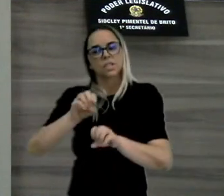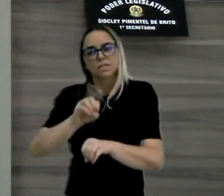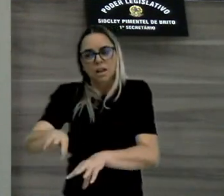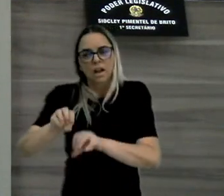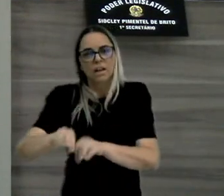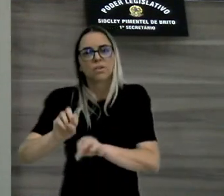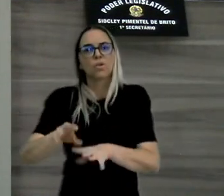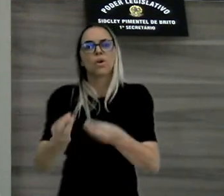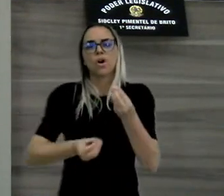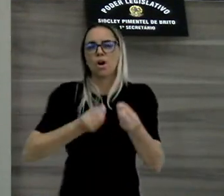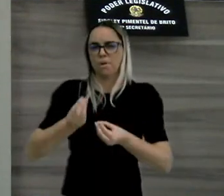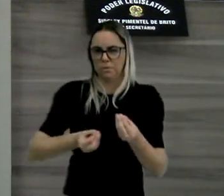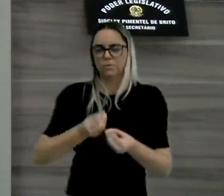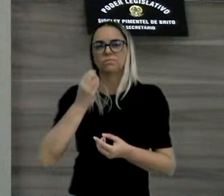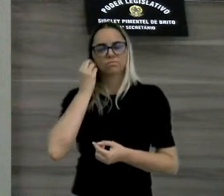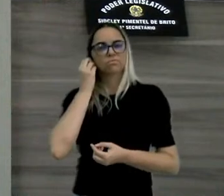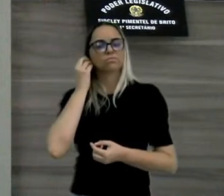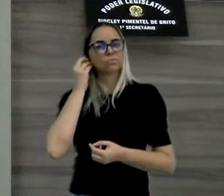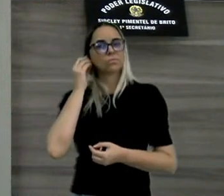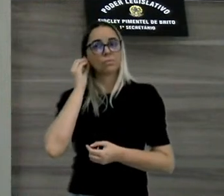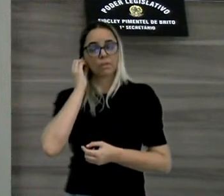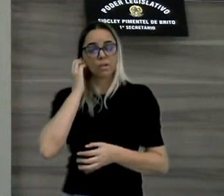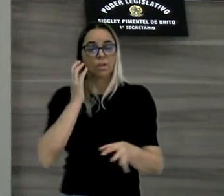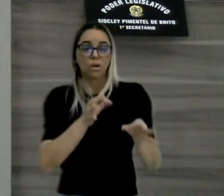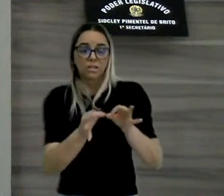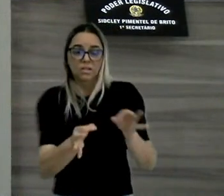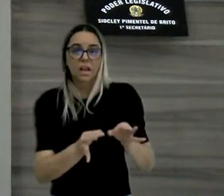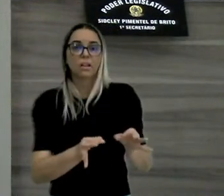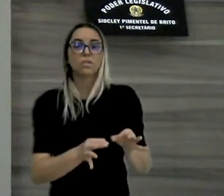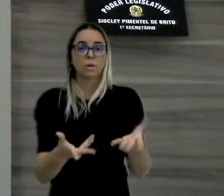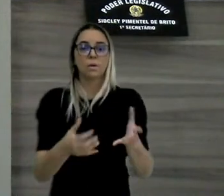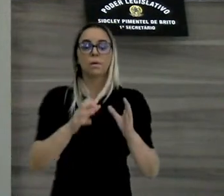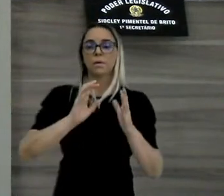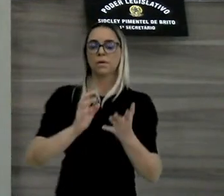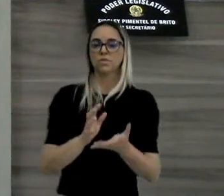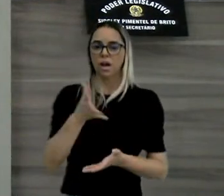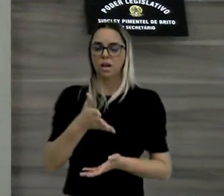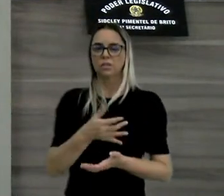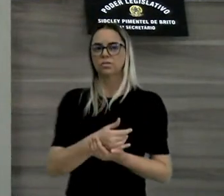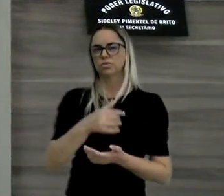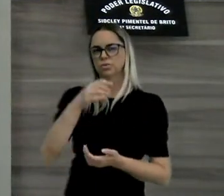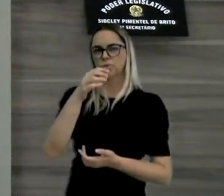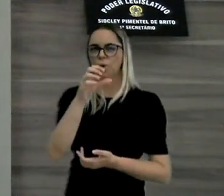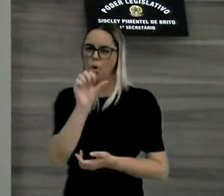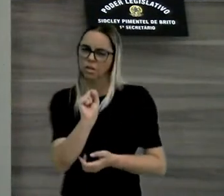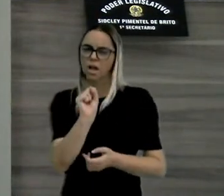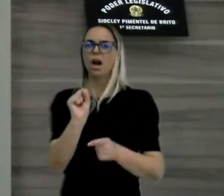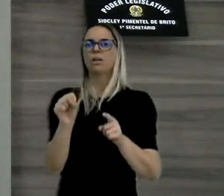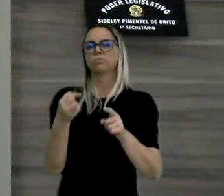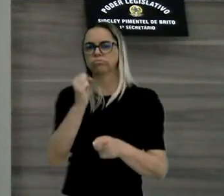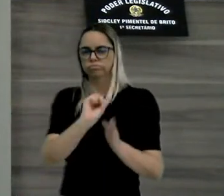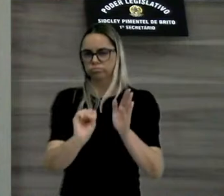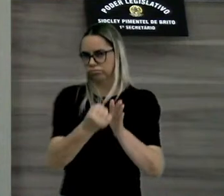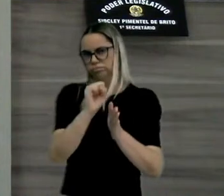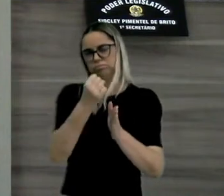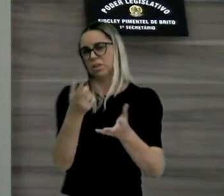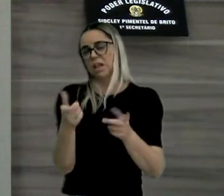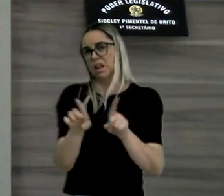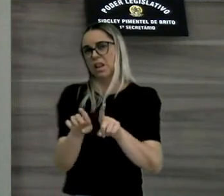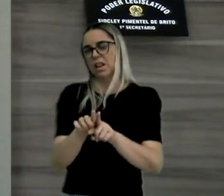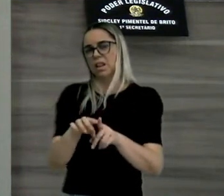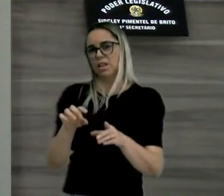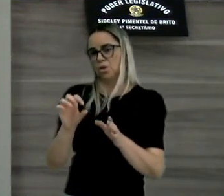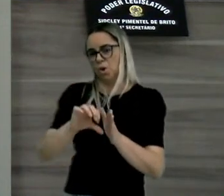harmonicamente entre si está organizada nos termos dos artigos 8 e n da lei número 9300 9